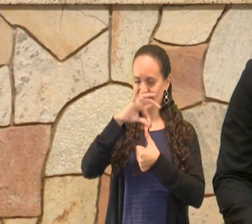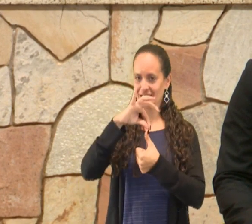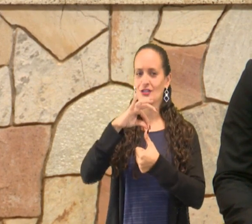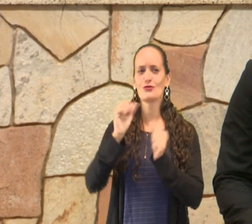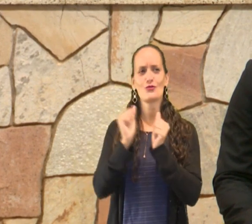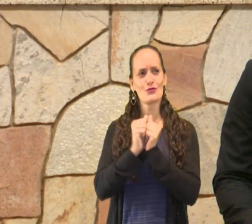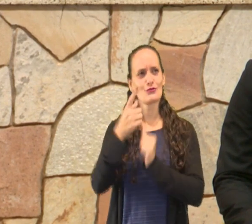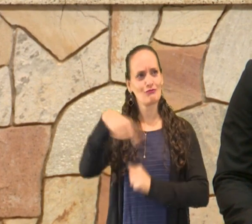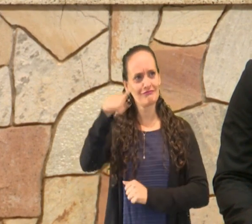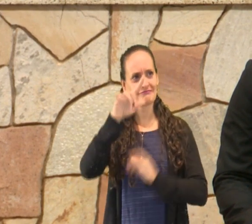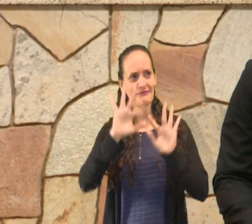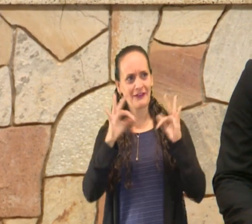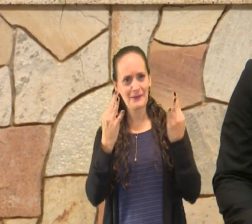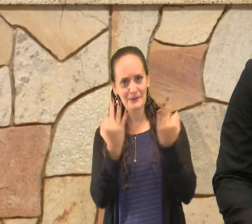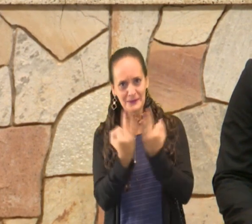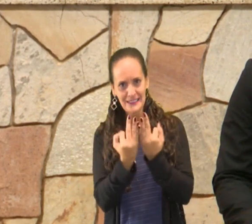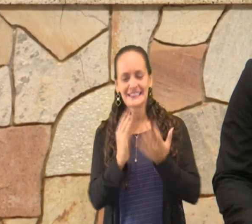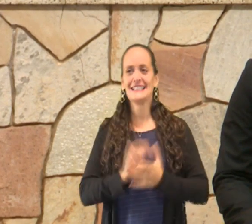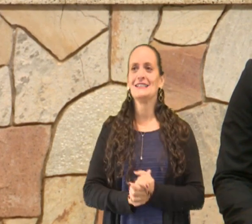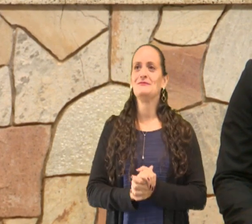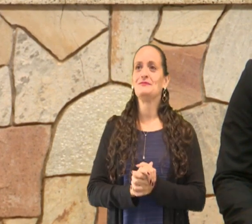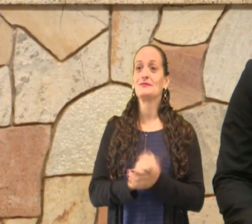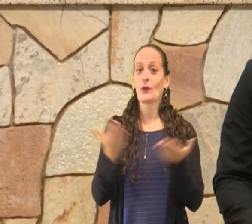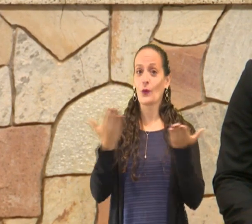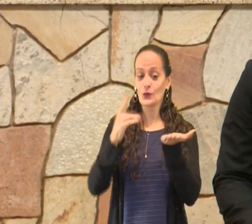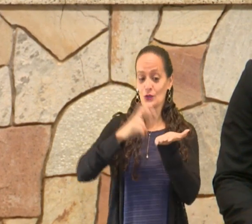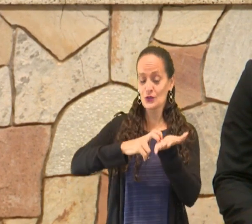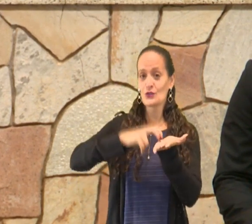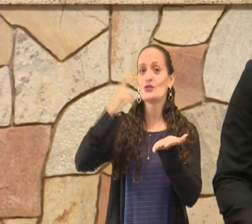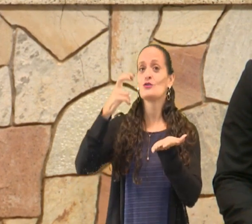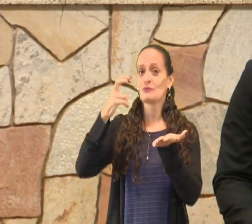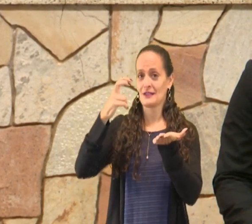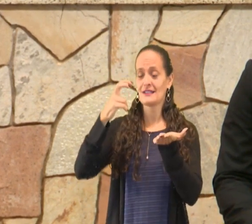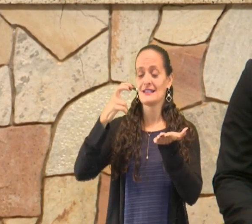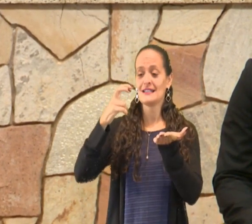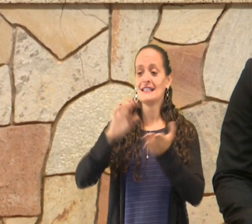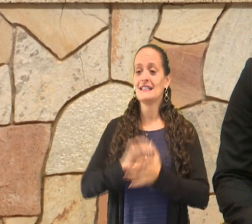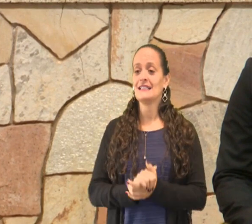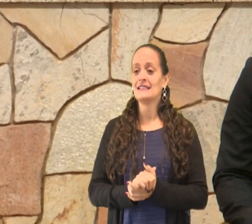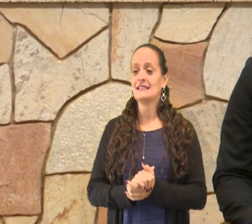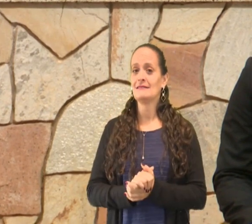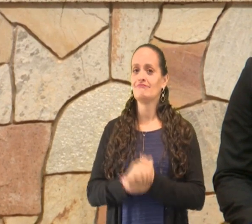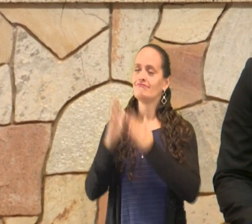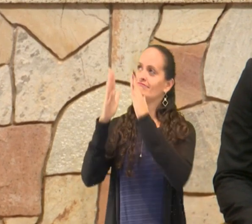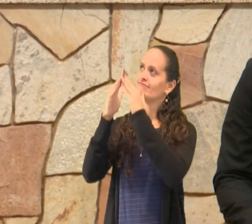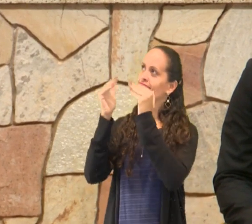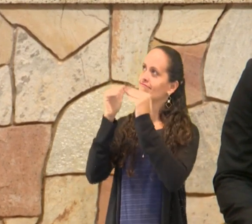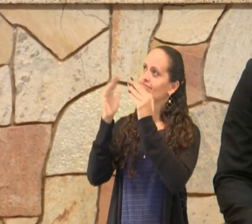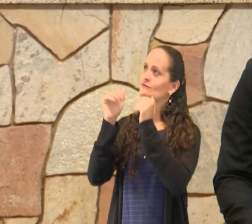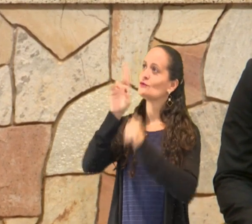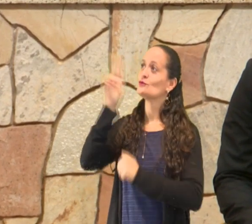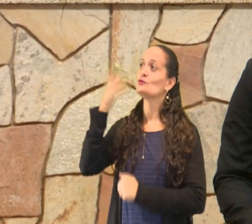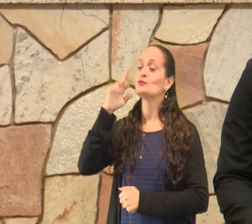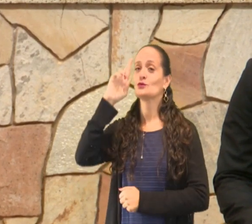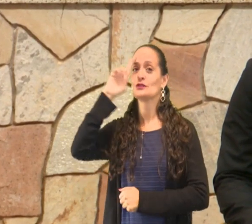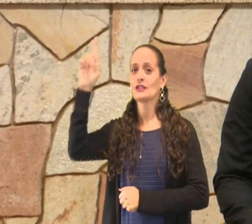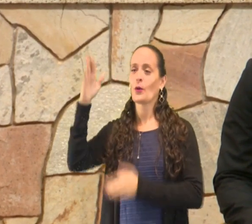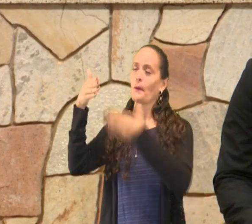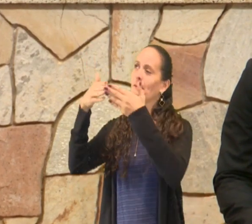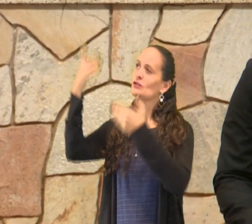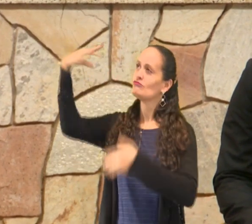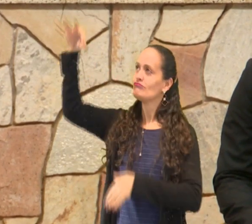família, nesse momento da manhã de domingo, quando nós estamos a invocar o nome do Senhor, buscando a sua